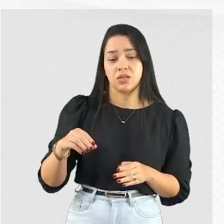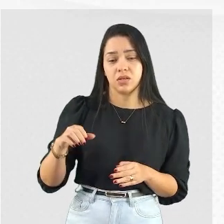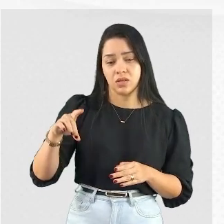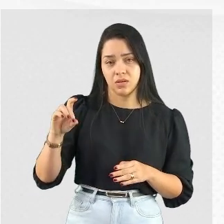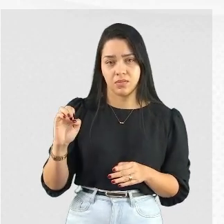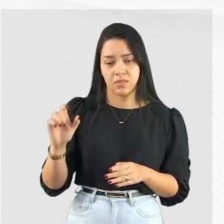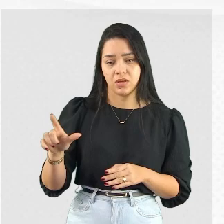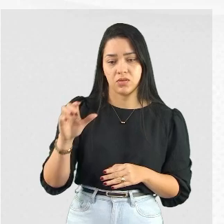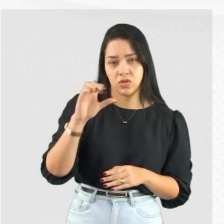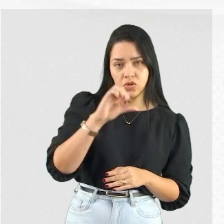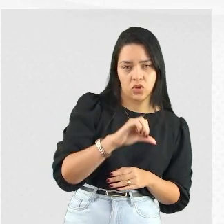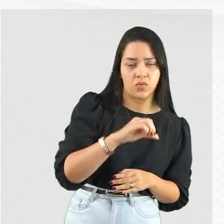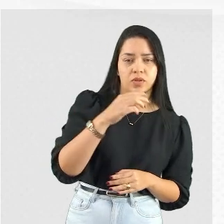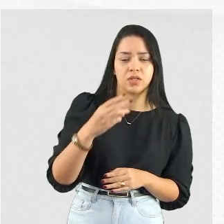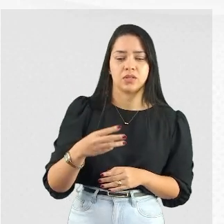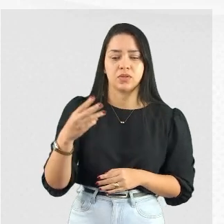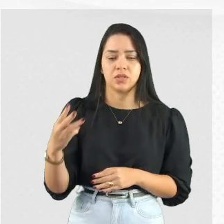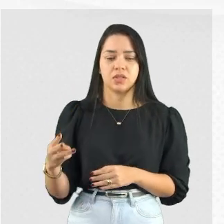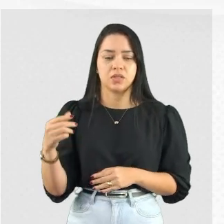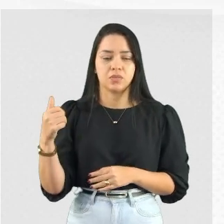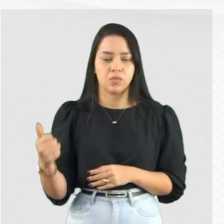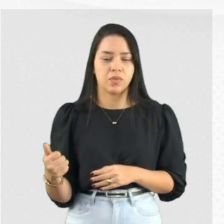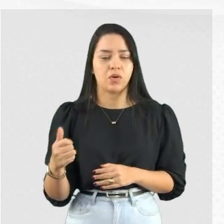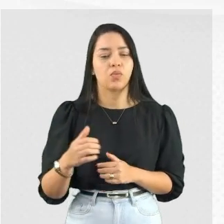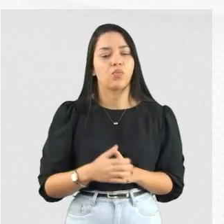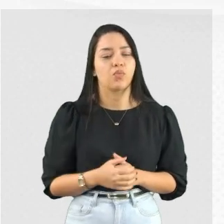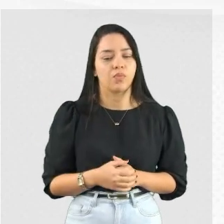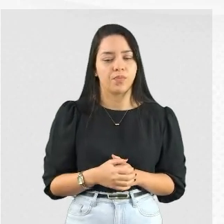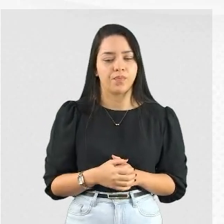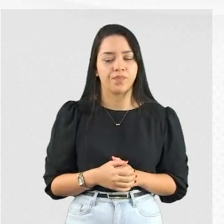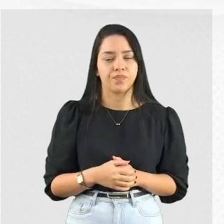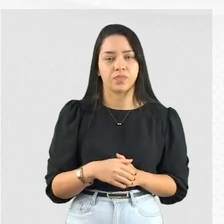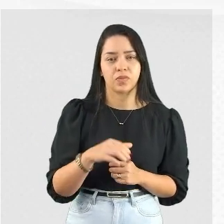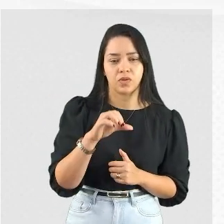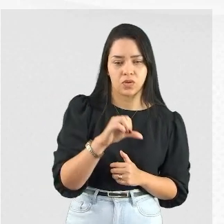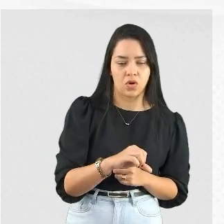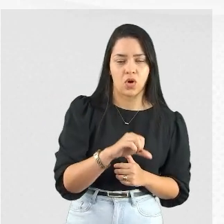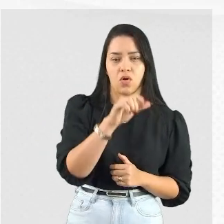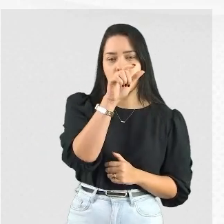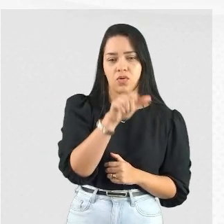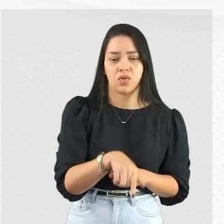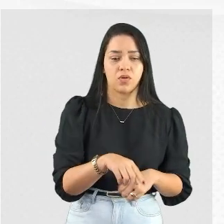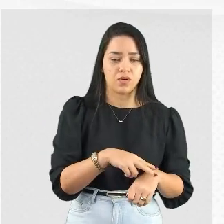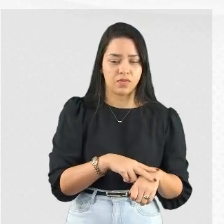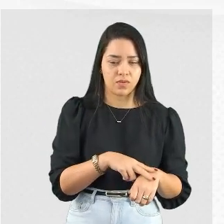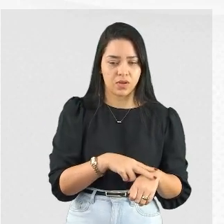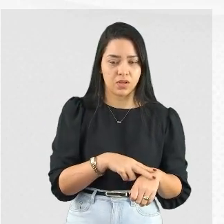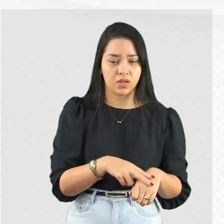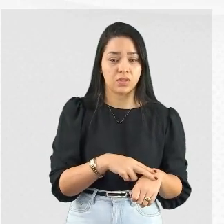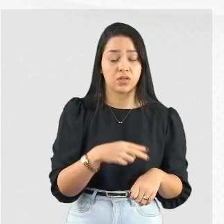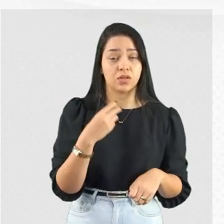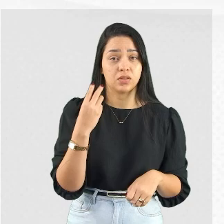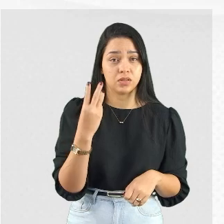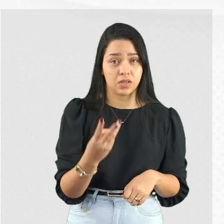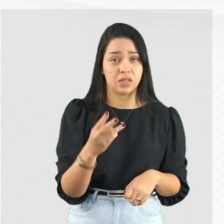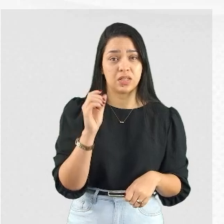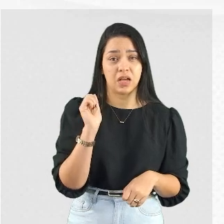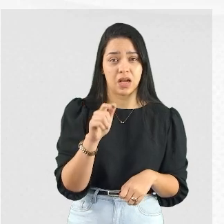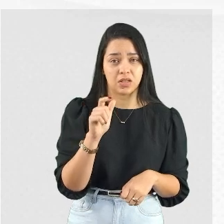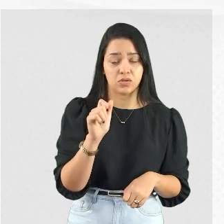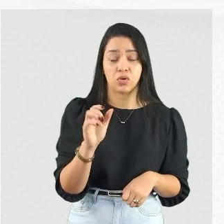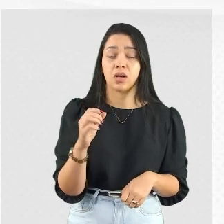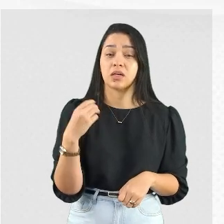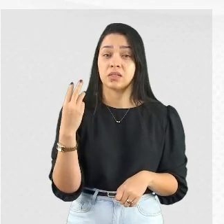proporção de 9 para 3 para 3 para 1. Seriam 9 indivíduos verdes, 3 indivíduos